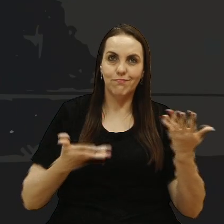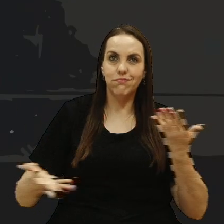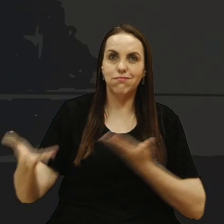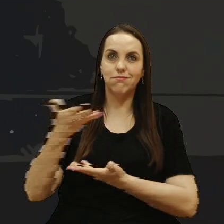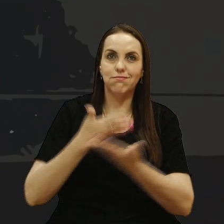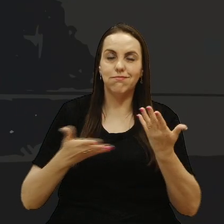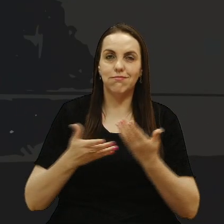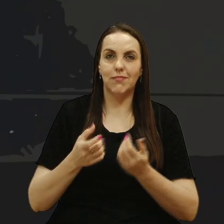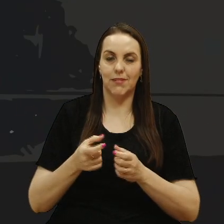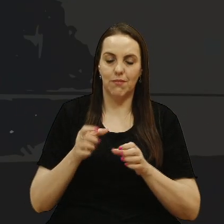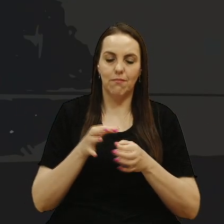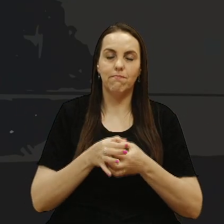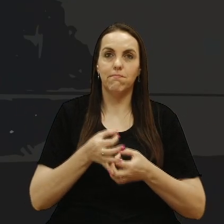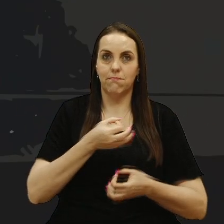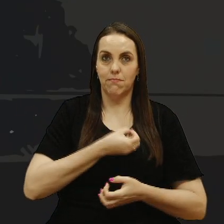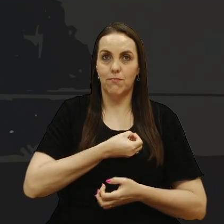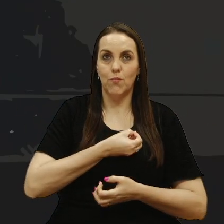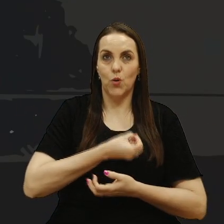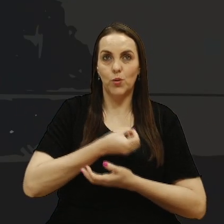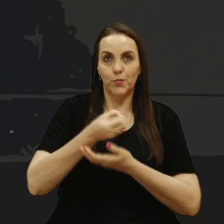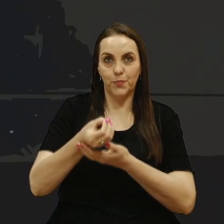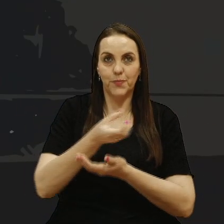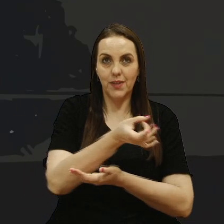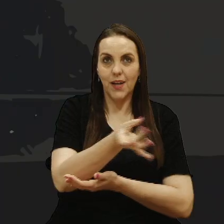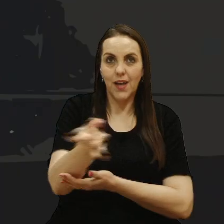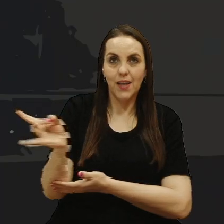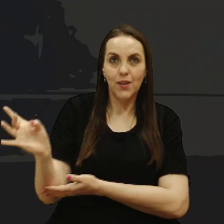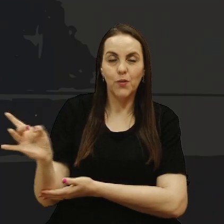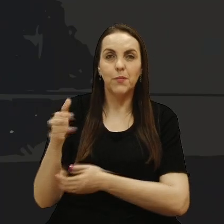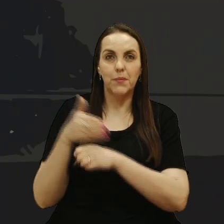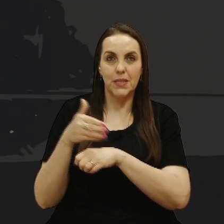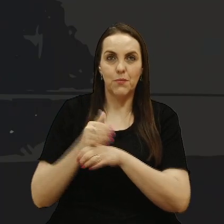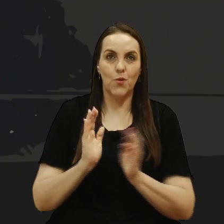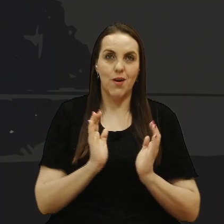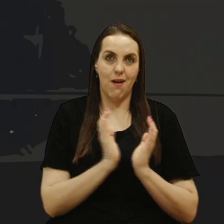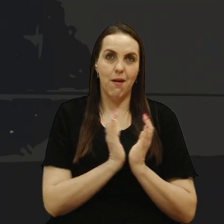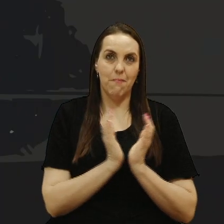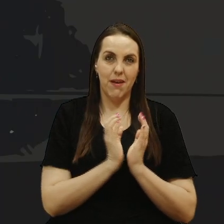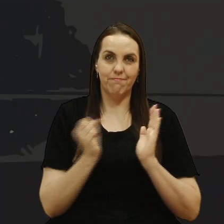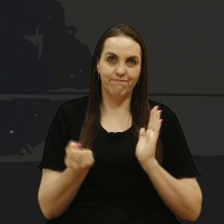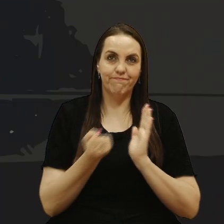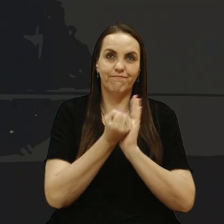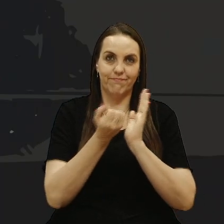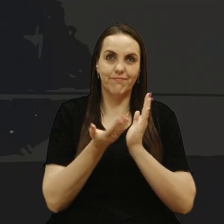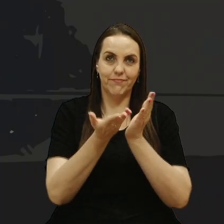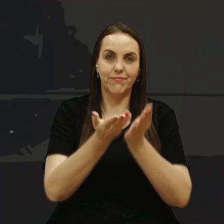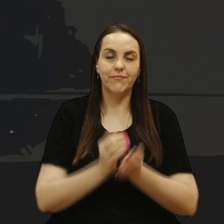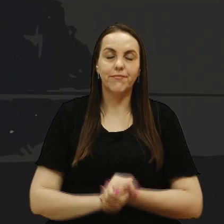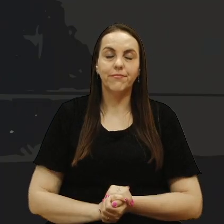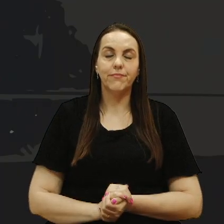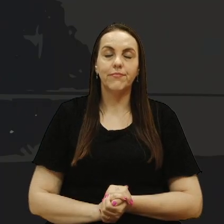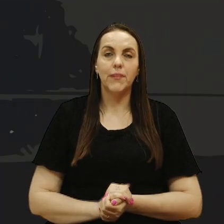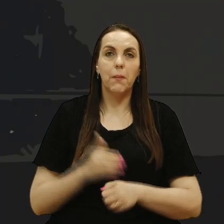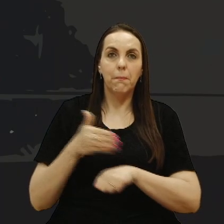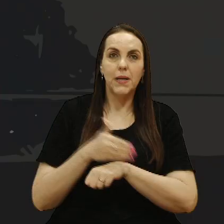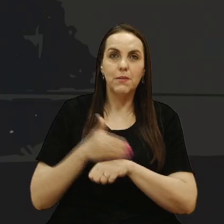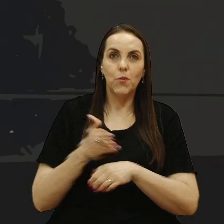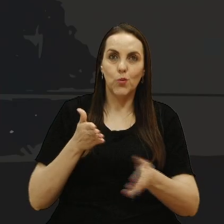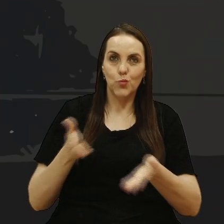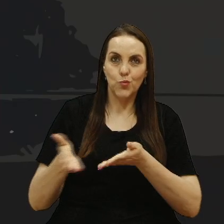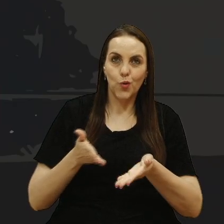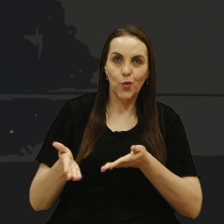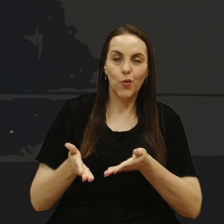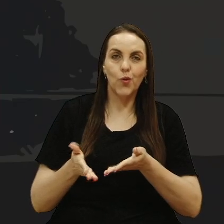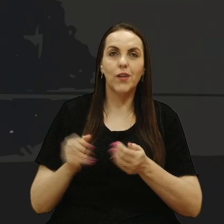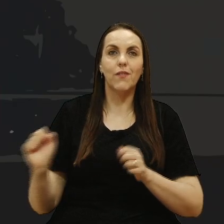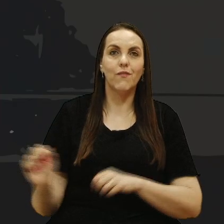um bottom da APAI para cada atleta que foi no jogo, de modo a valorizar